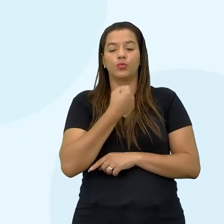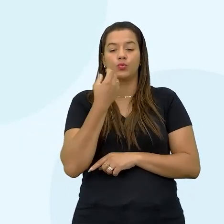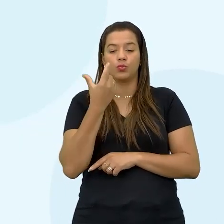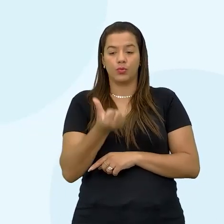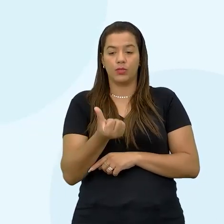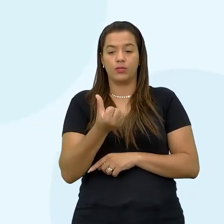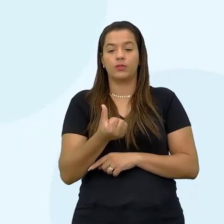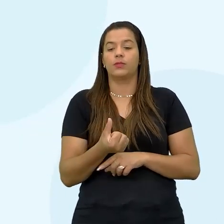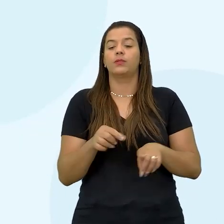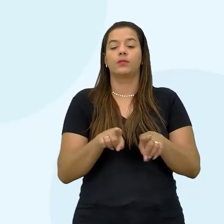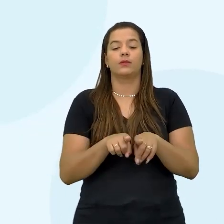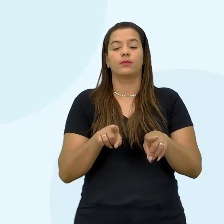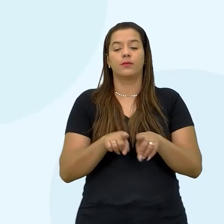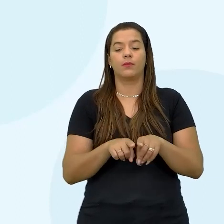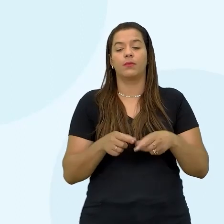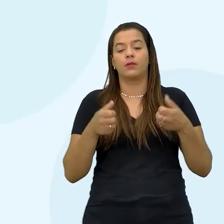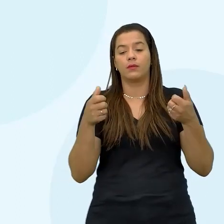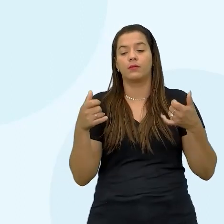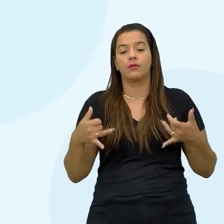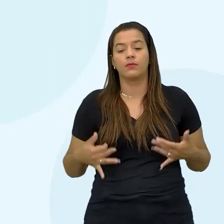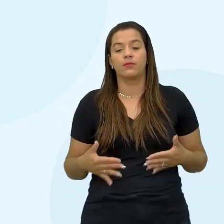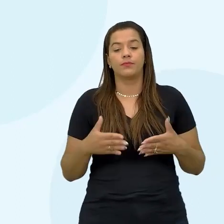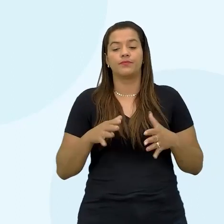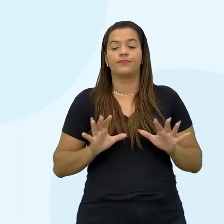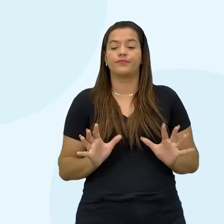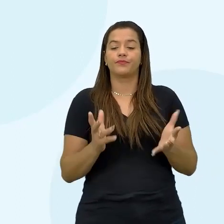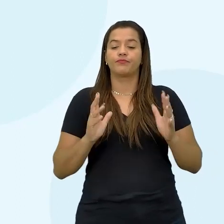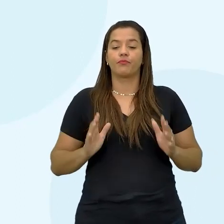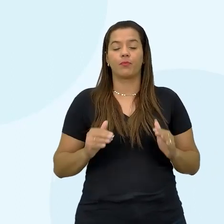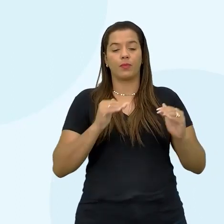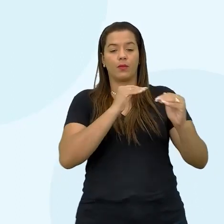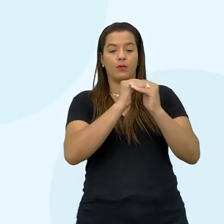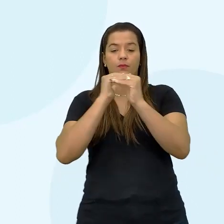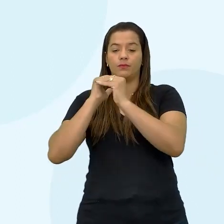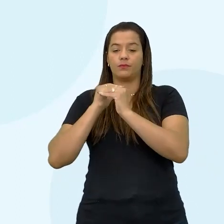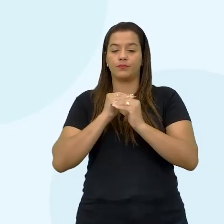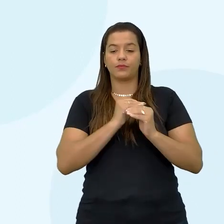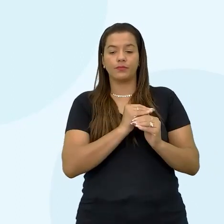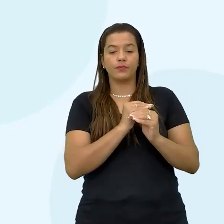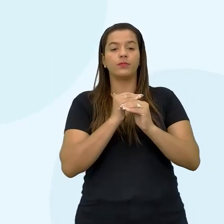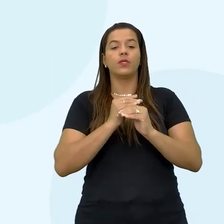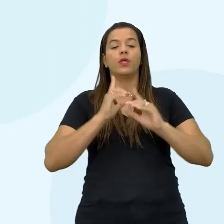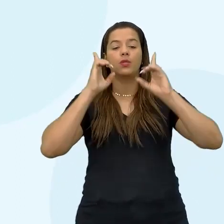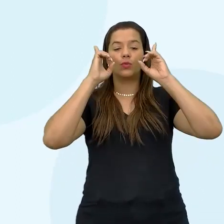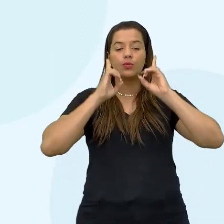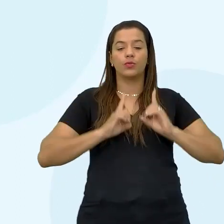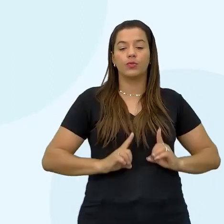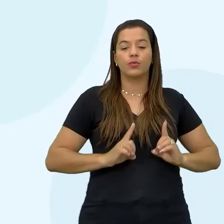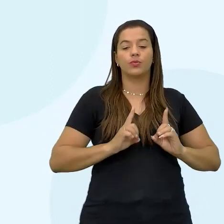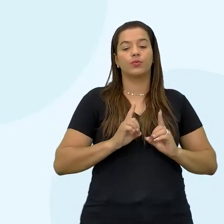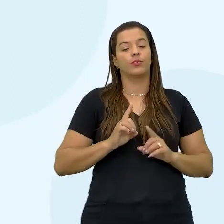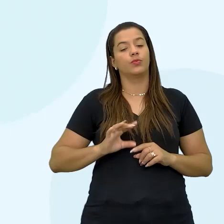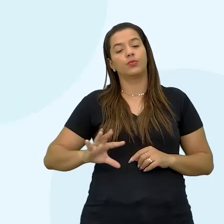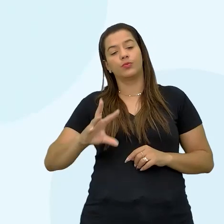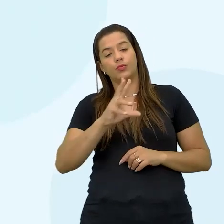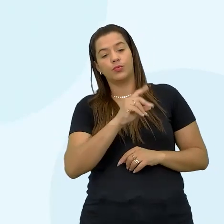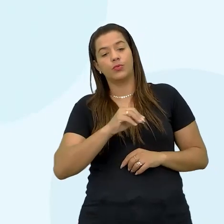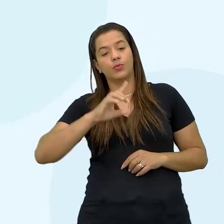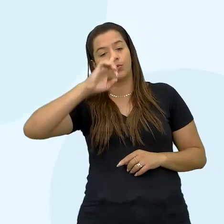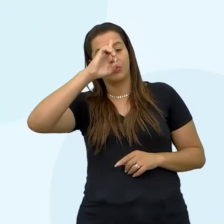tal, e ela se destina a assegurar e promover em condições de igualdade o exercício dos direitos e das liberdades